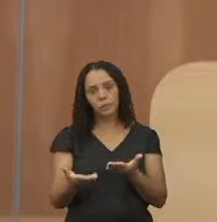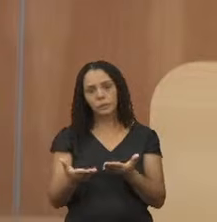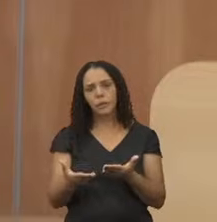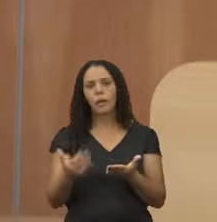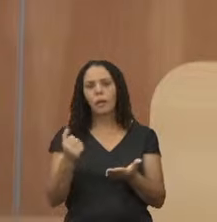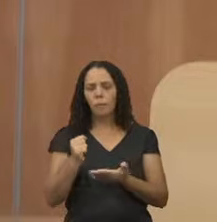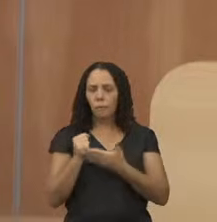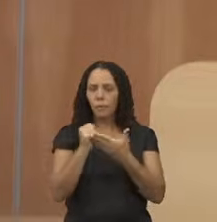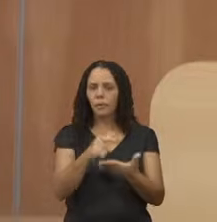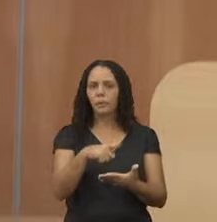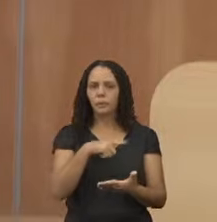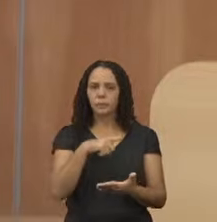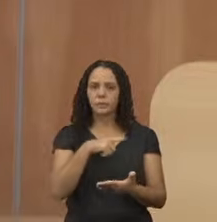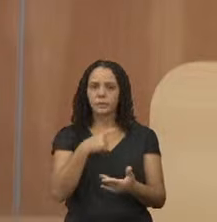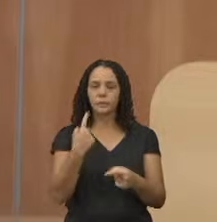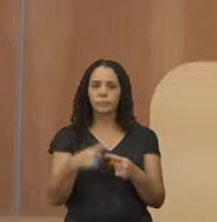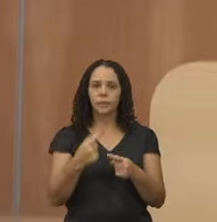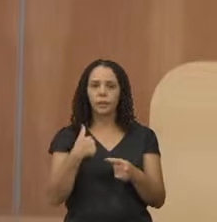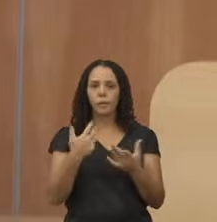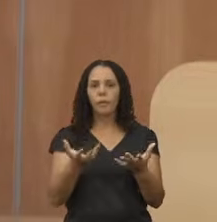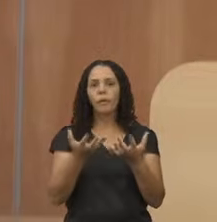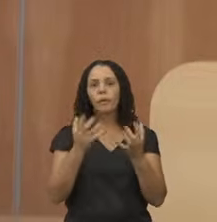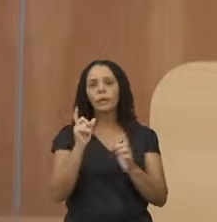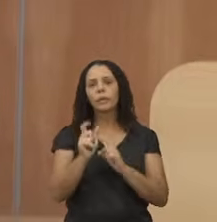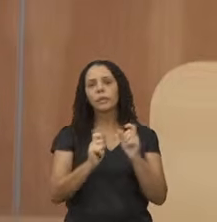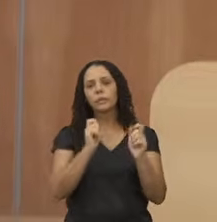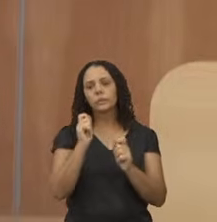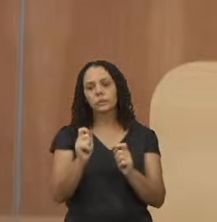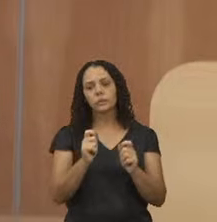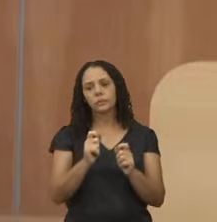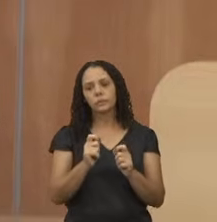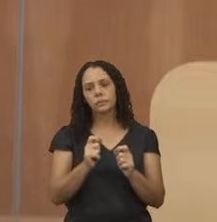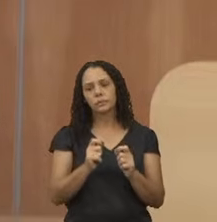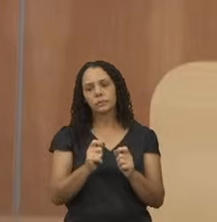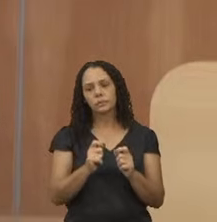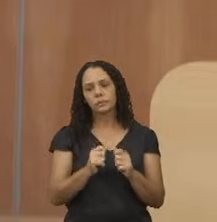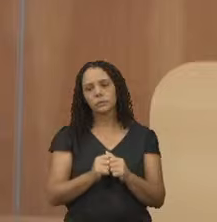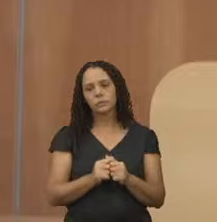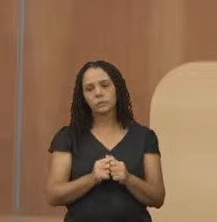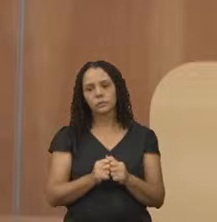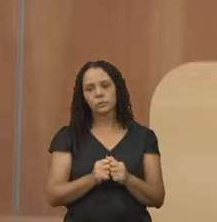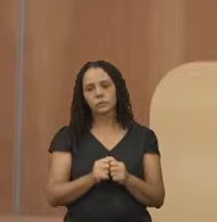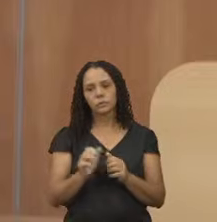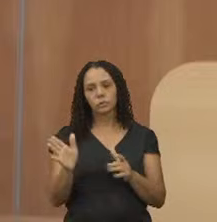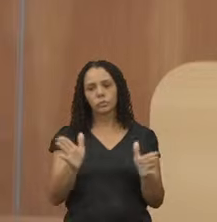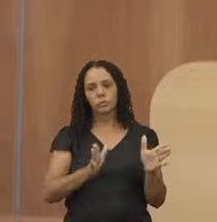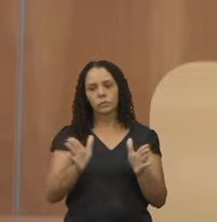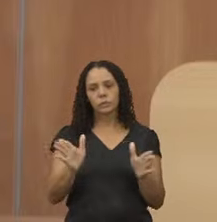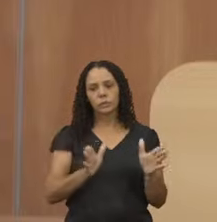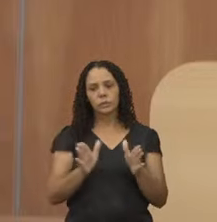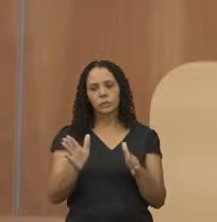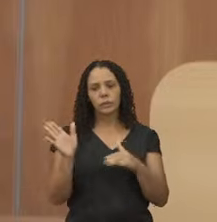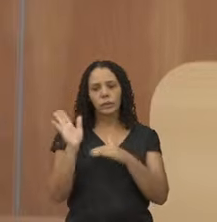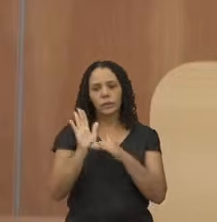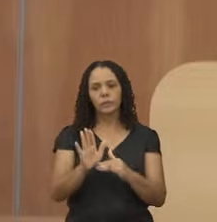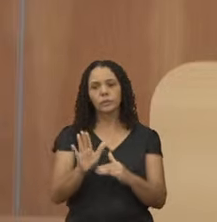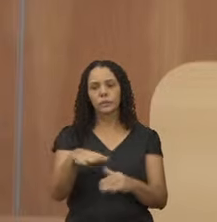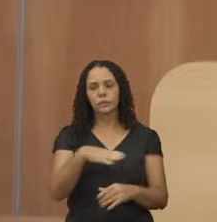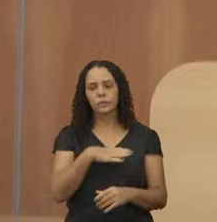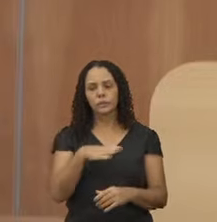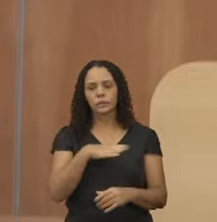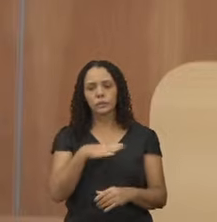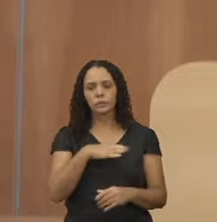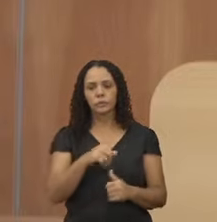o meu apoio, porque o que eu quero aqui, através do nosso mandato, é ajudar a nossa